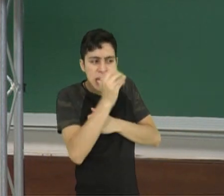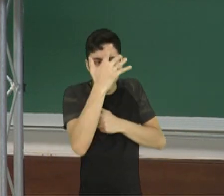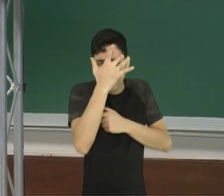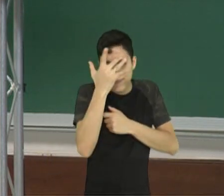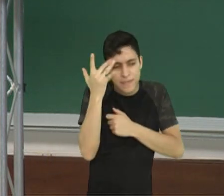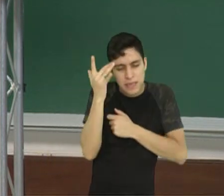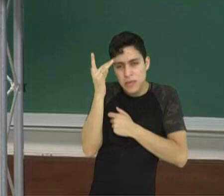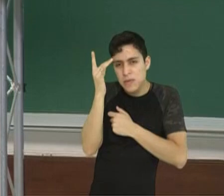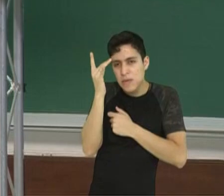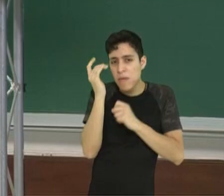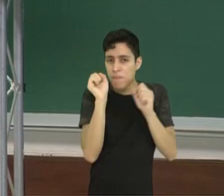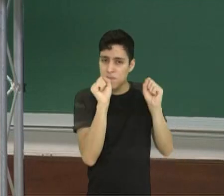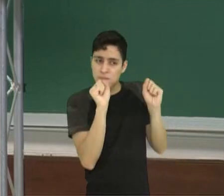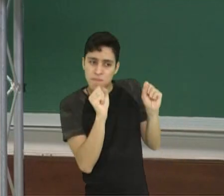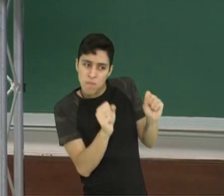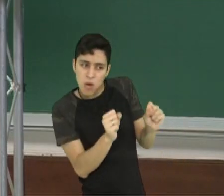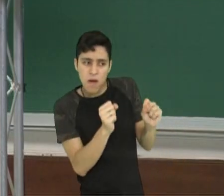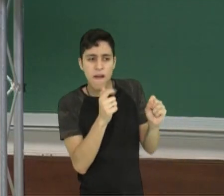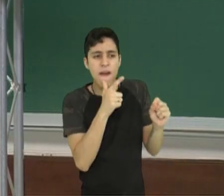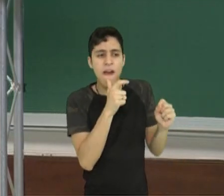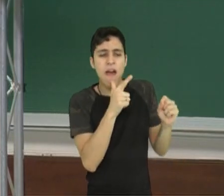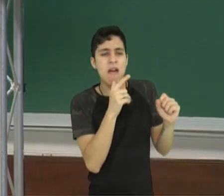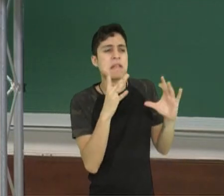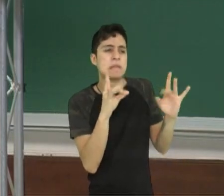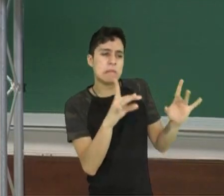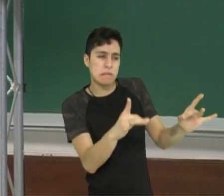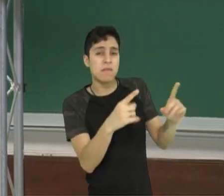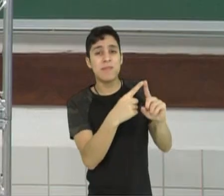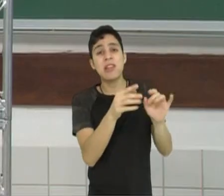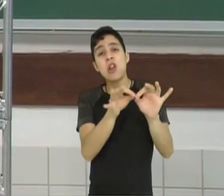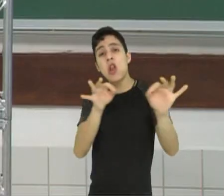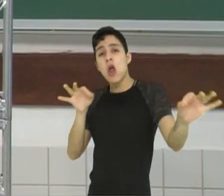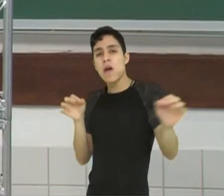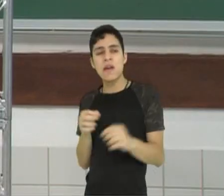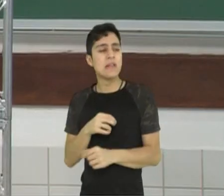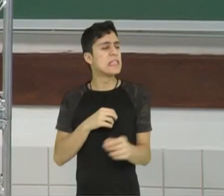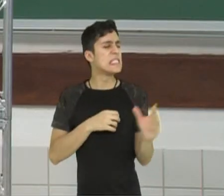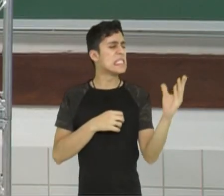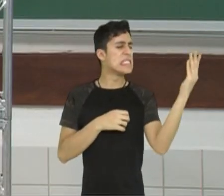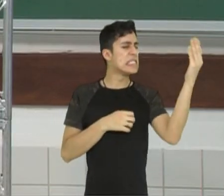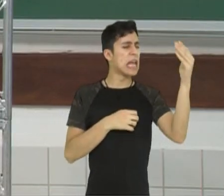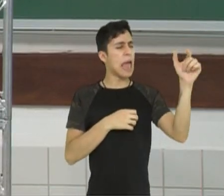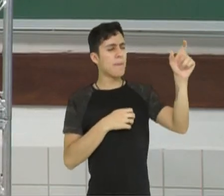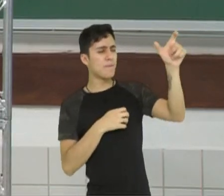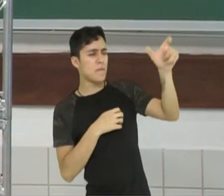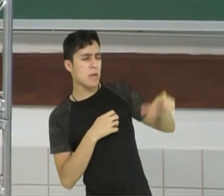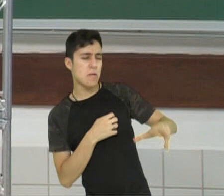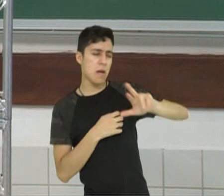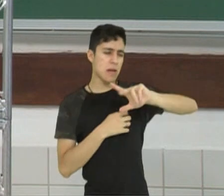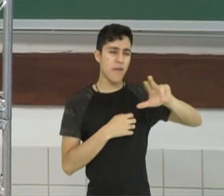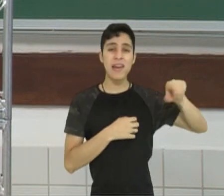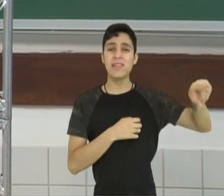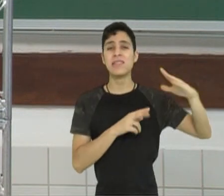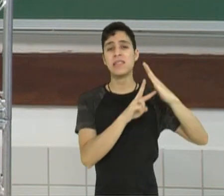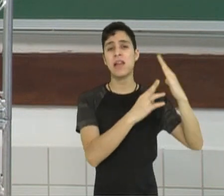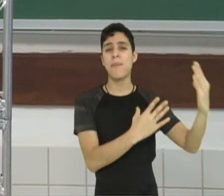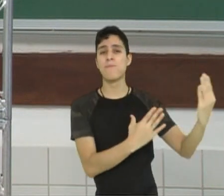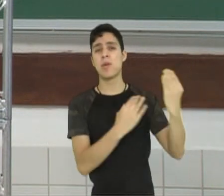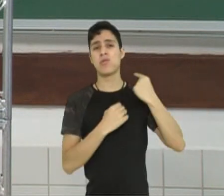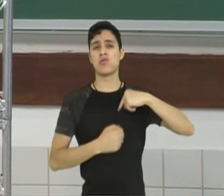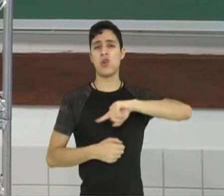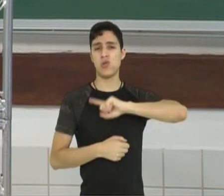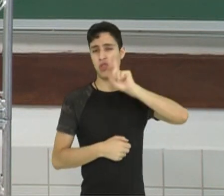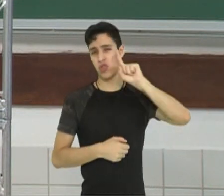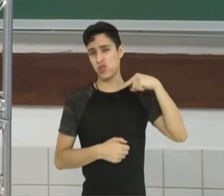poluída ali, né? Porque de longe nem pareciam bonecos. Então, ele mexeu com o cotidiano, com o dia a dia das pessoas. E